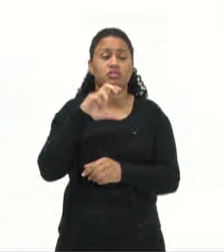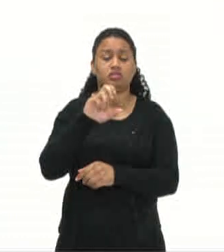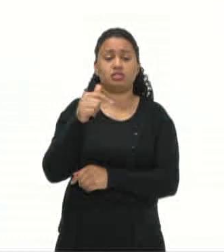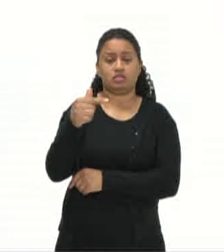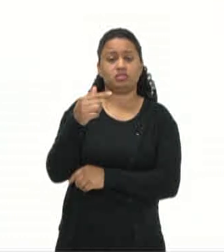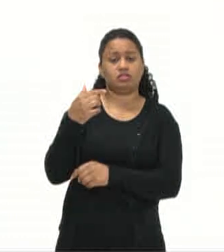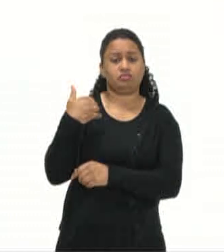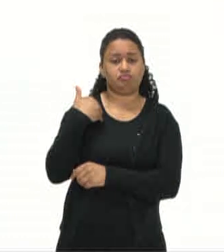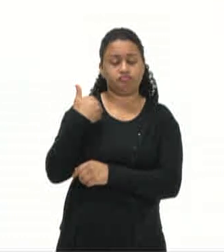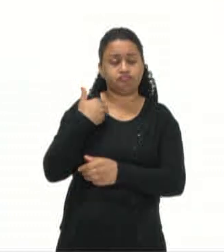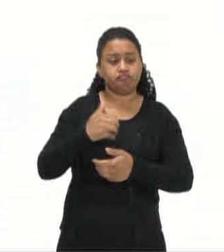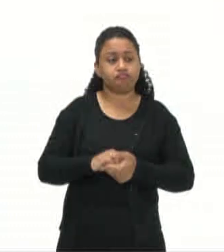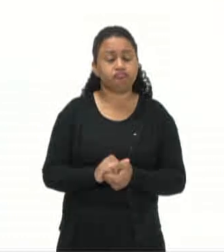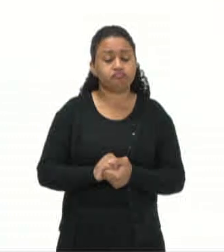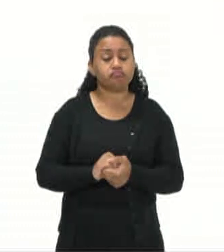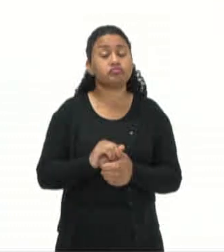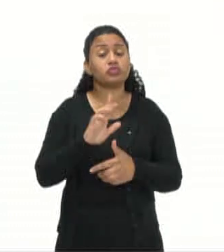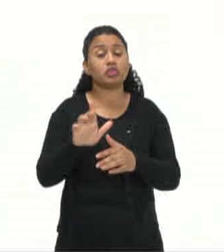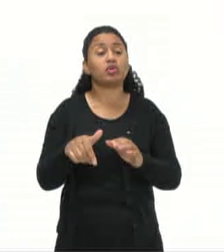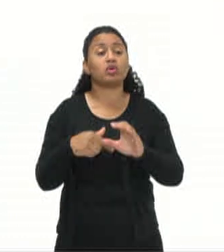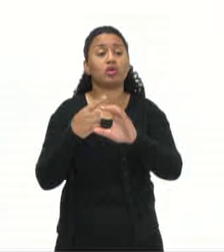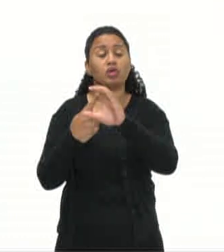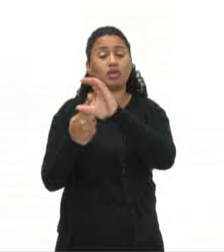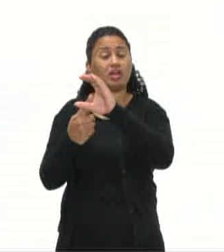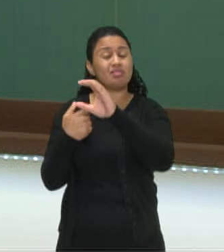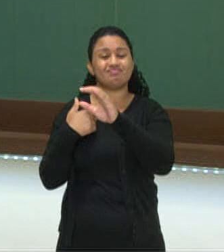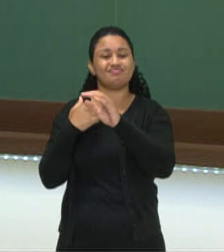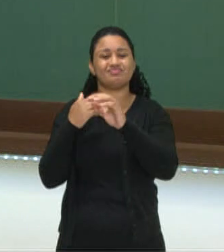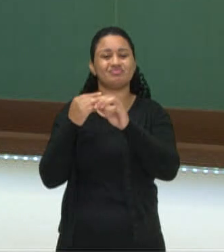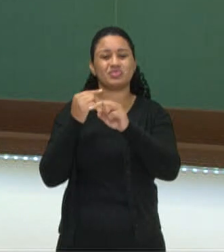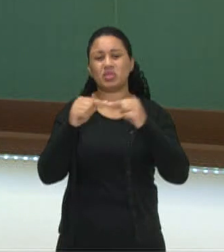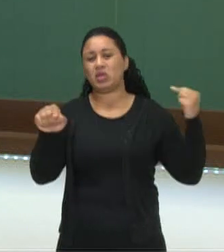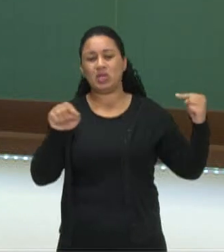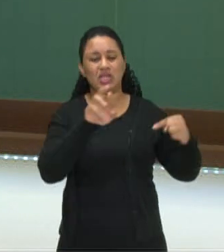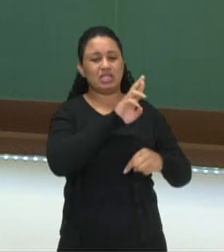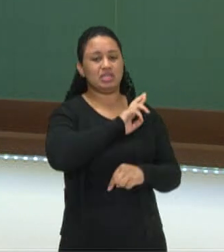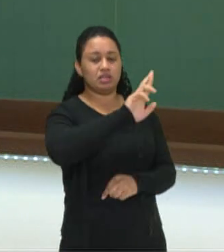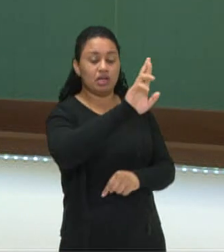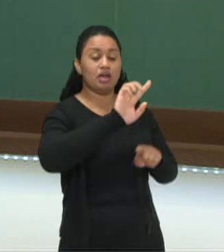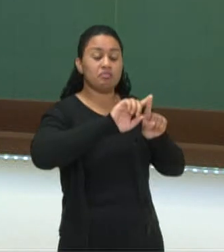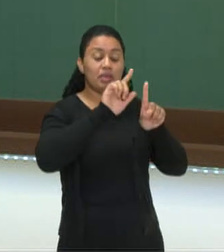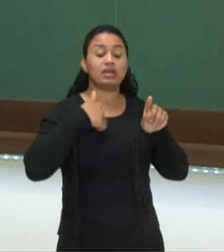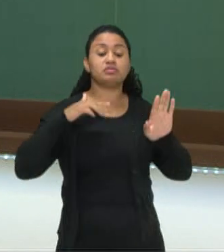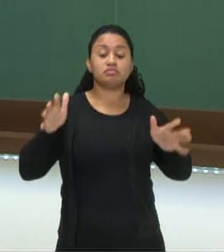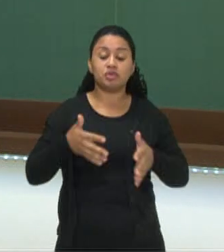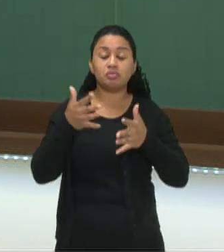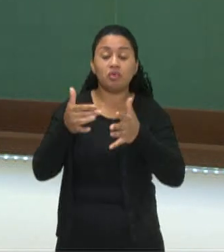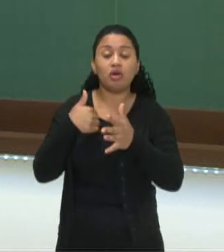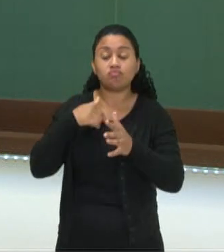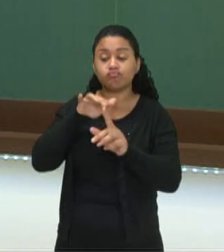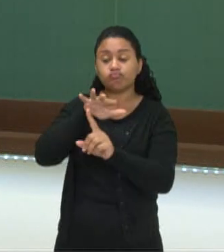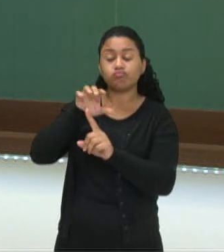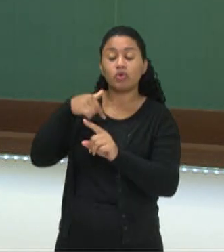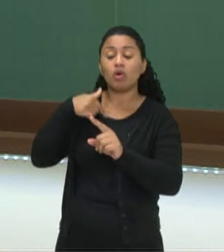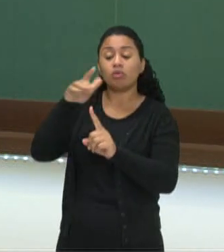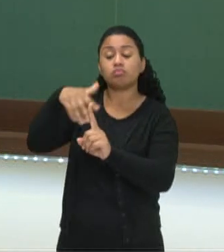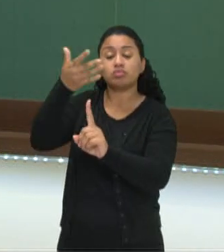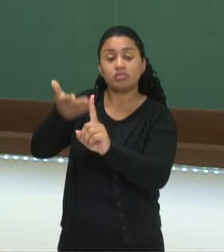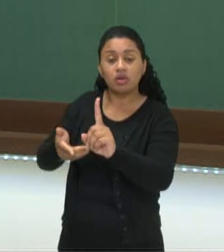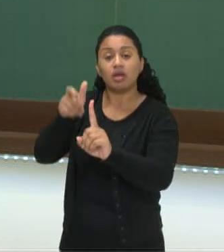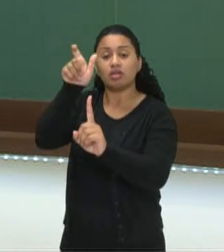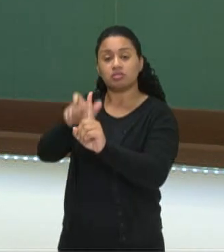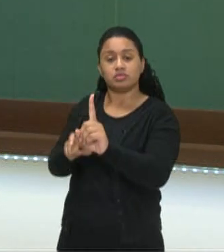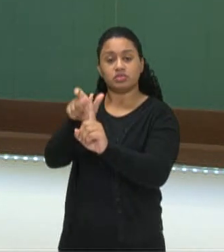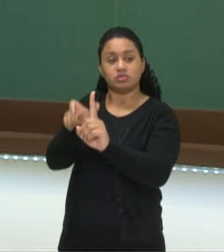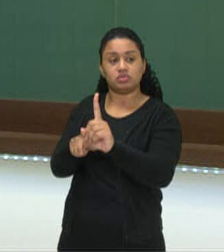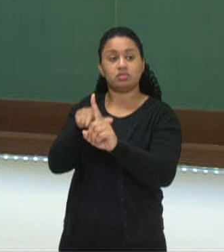O comunismo é totalmente contra a religião, só que o comunismo ele propaga o culto da personalidade. Com esse culto da personalidade, o próprio Stalin ele se